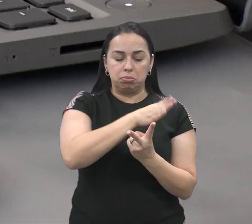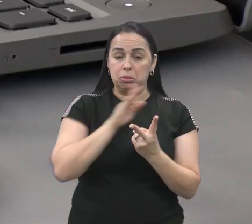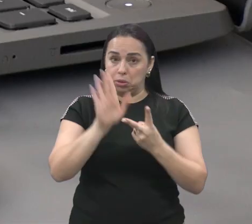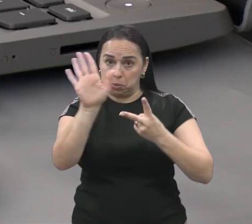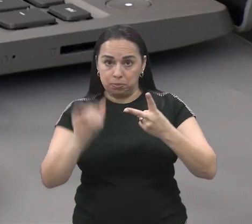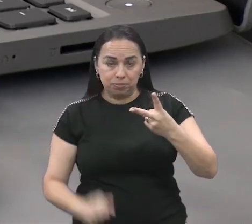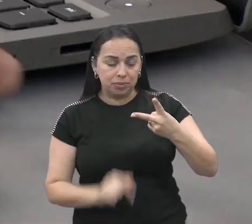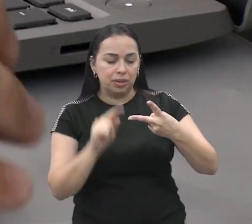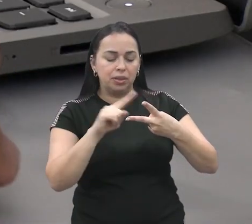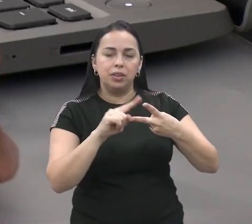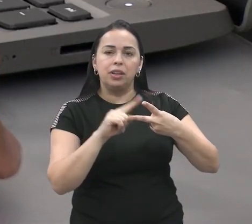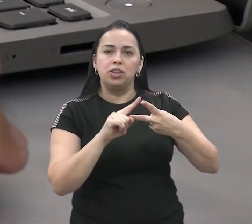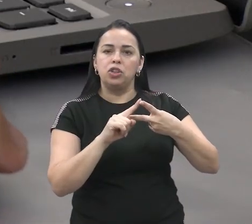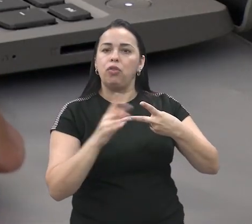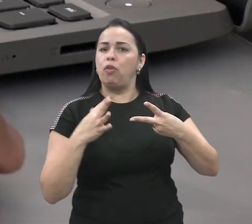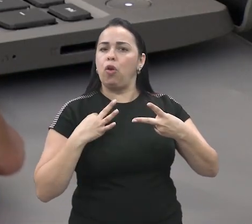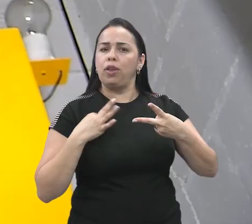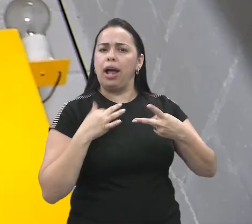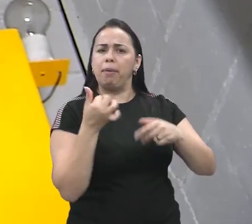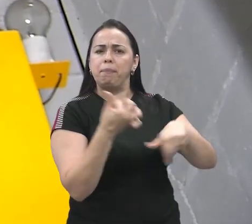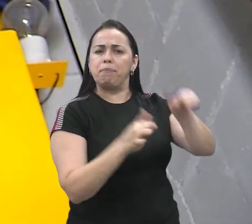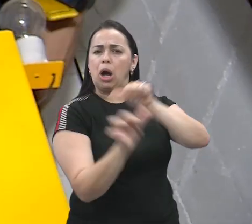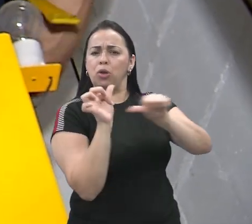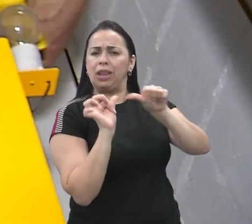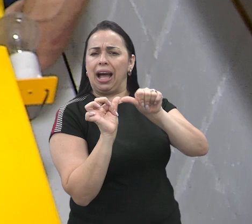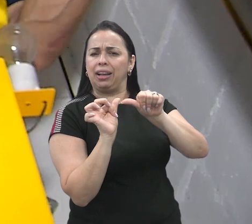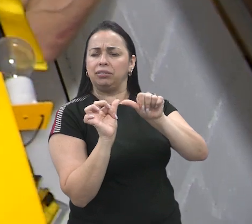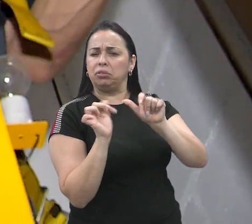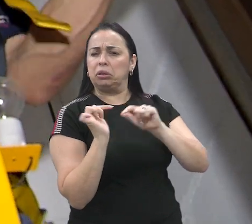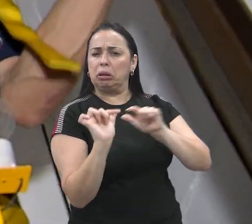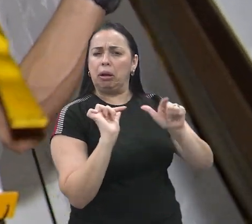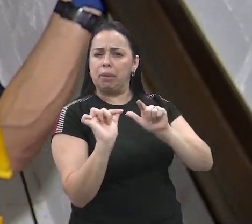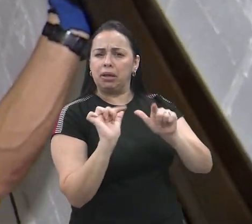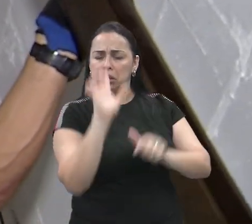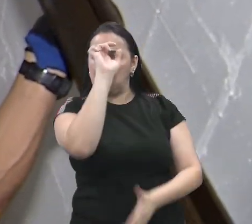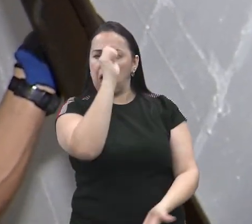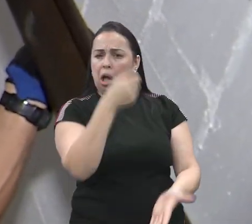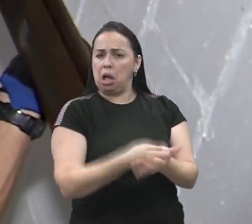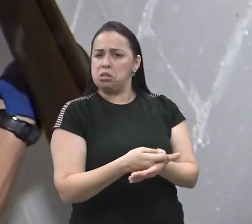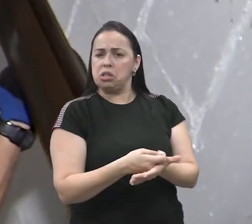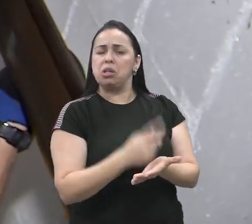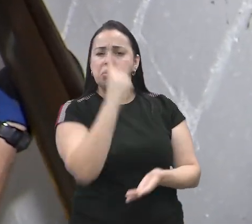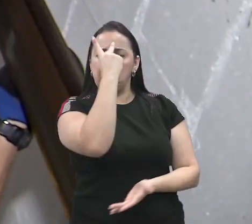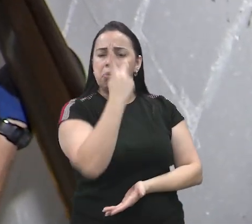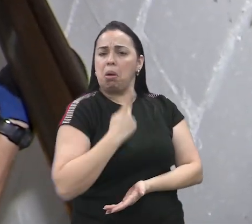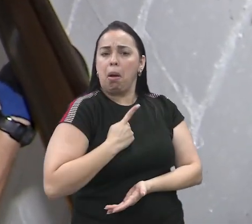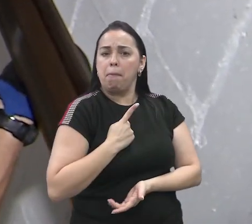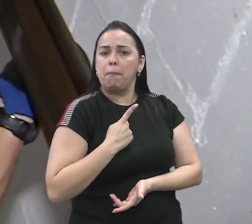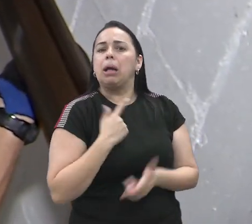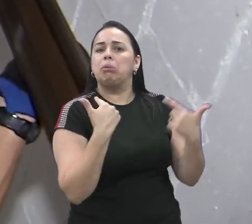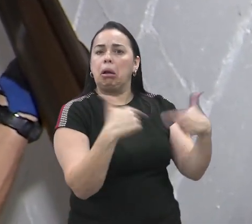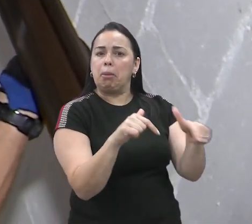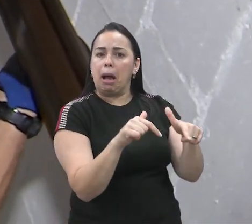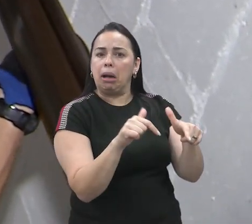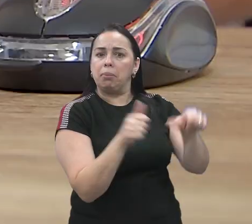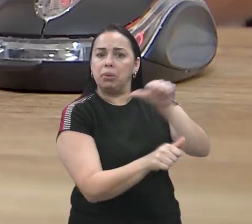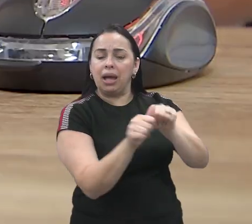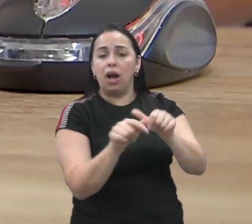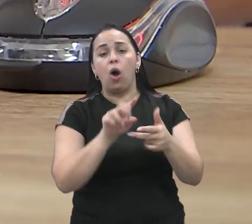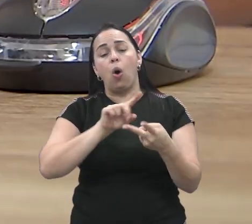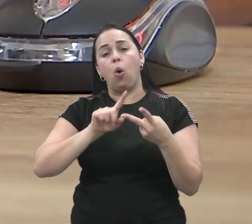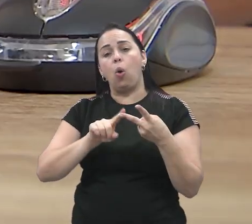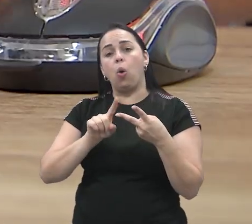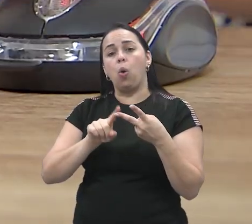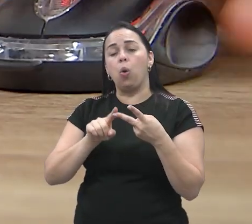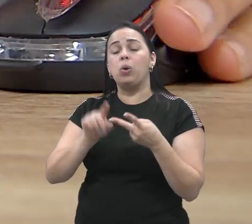pode acontecer de duas maneiras. De forma voluntária, como Kelly e Cláudio, que decidiram mudar de emprego, ou